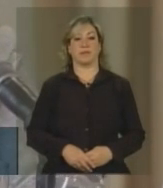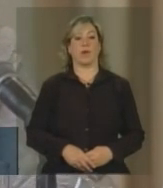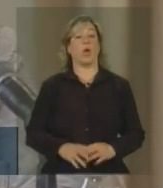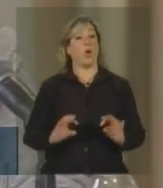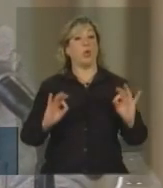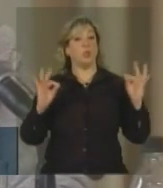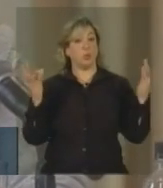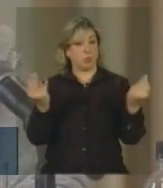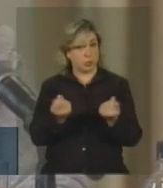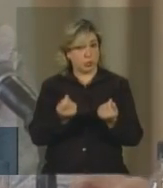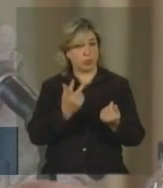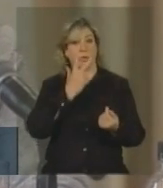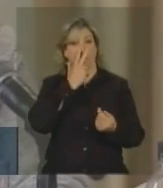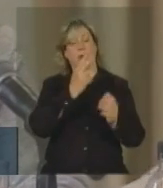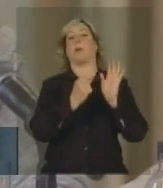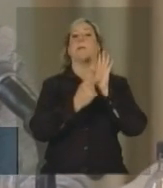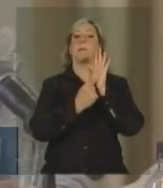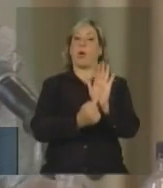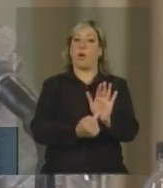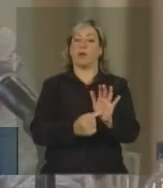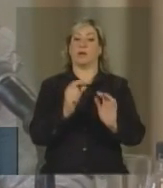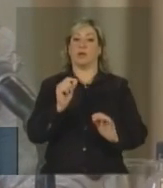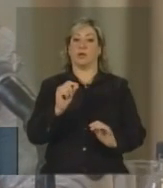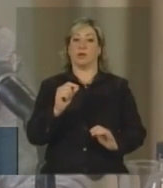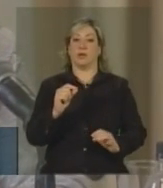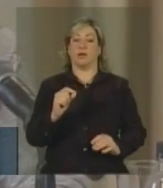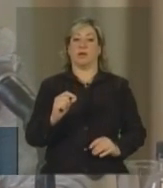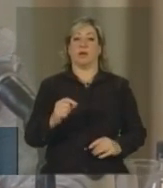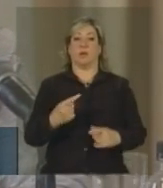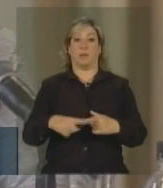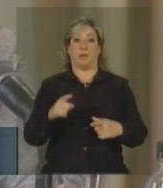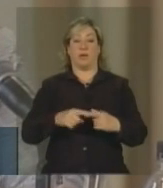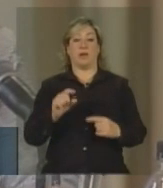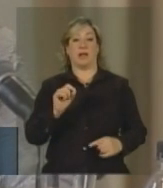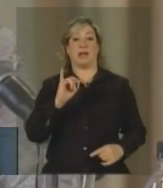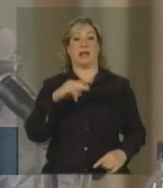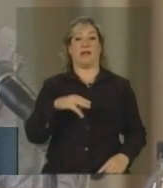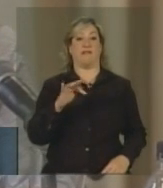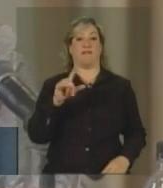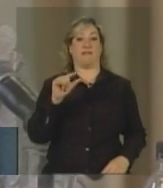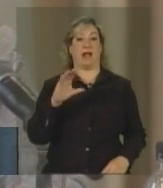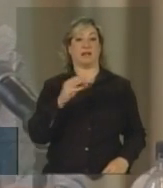tudo indica que a tendência internacional é deflacionária.